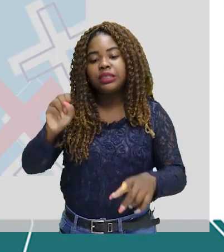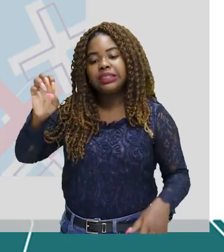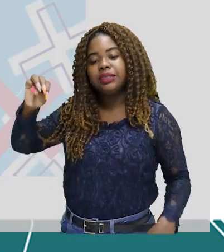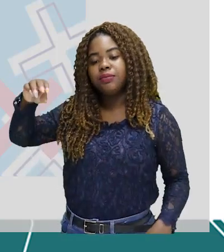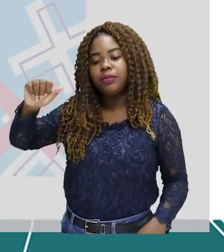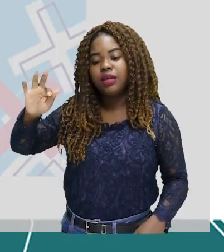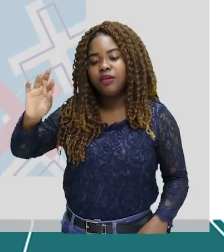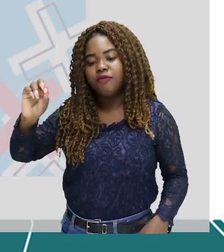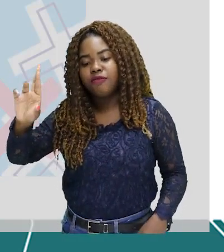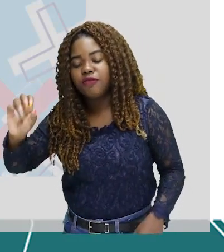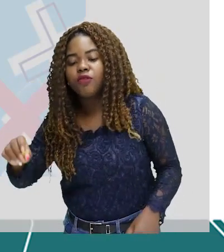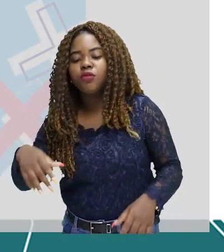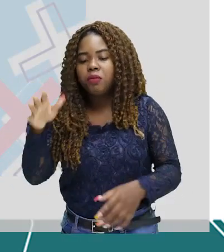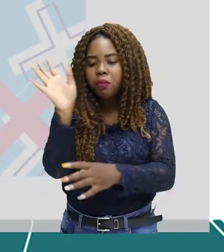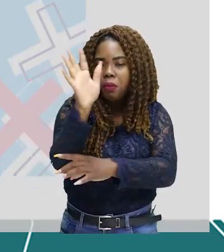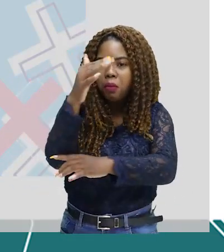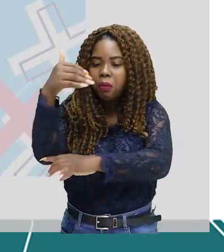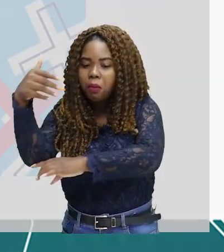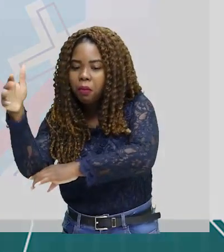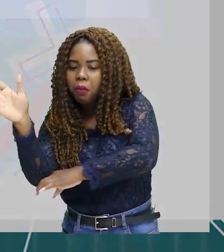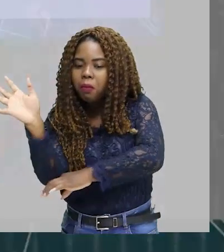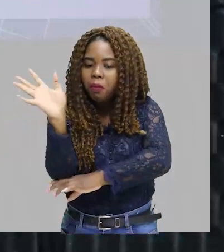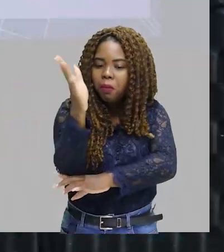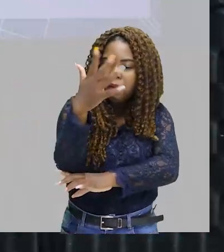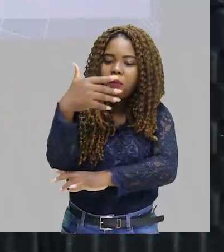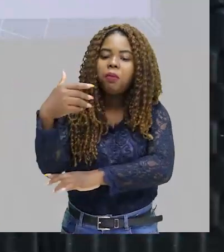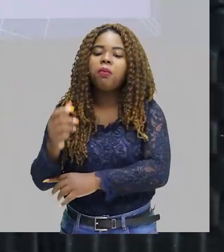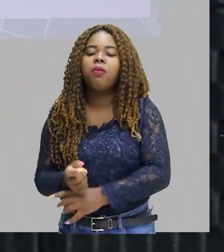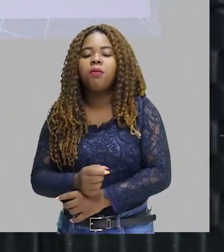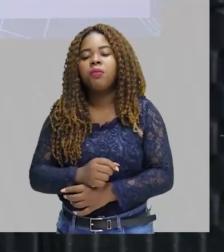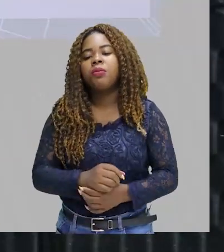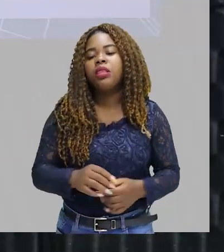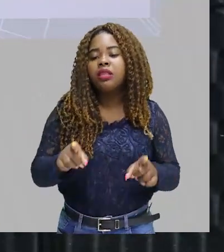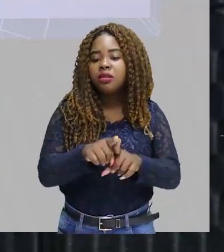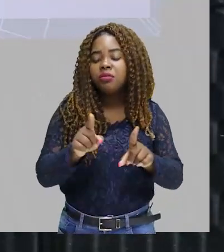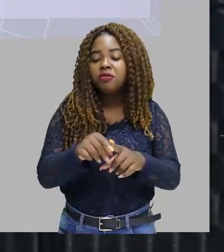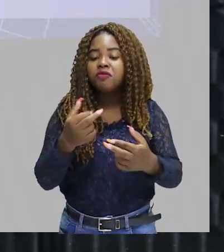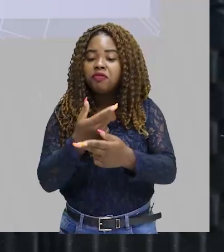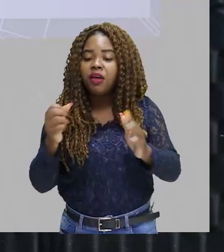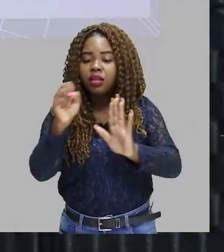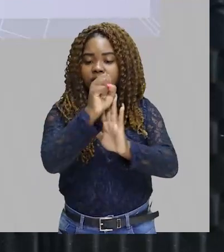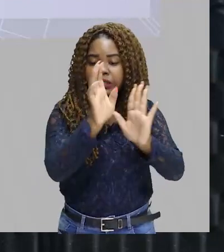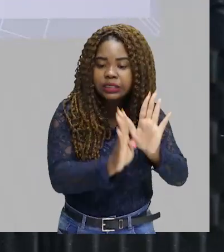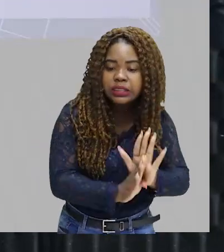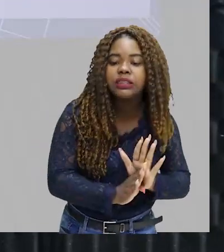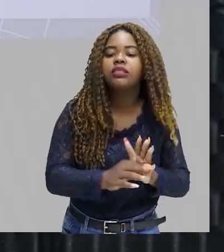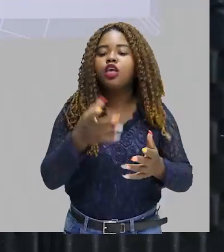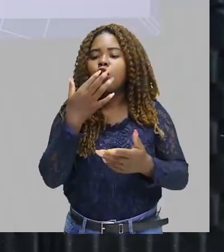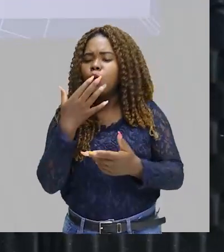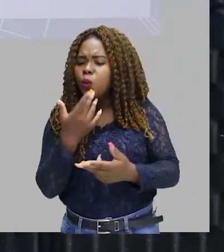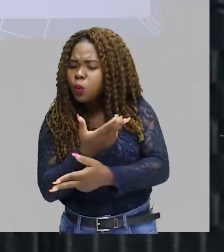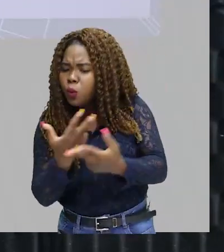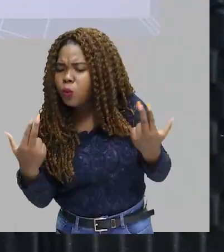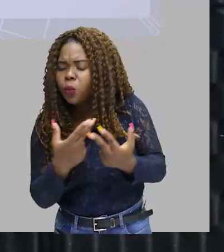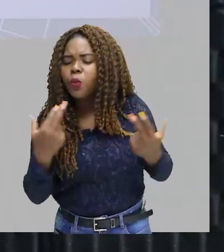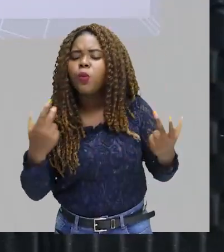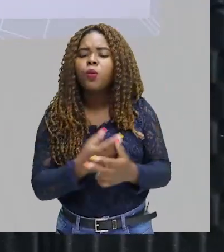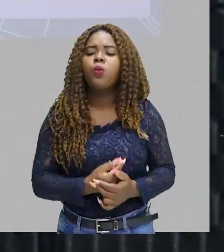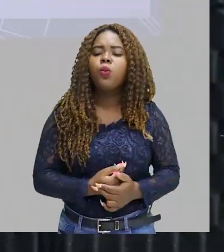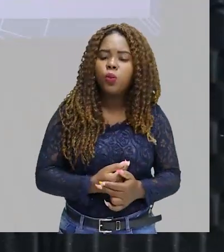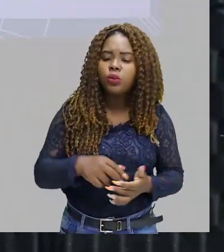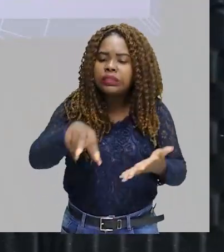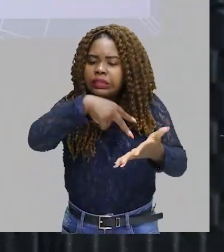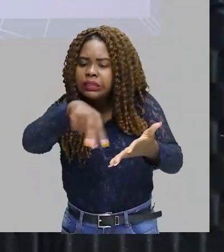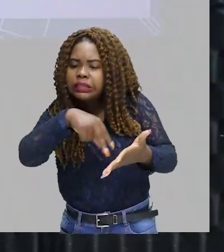semáforos, bandeiras, logotipos, apitos, símbolos, cores, gestos, danças,